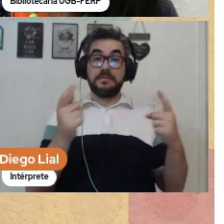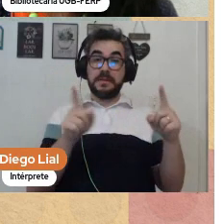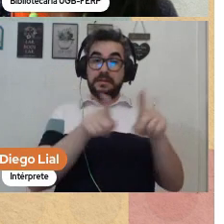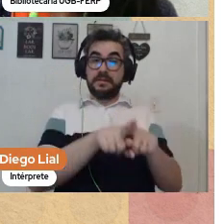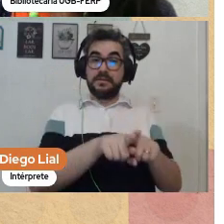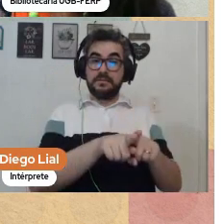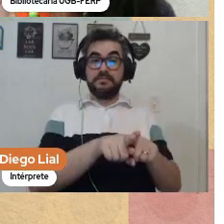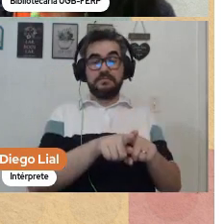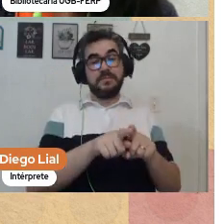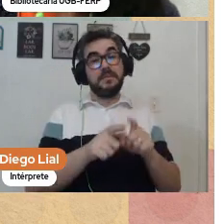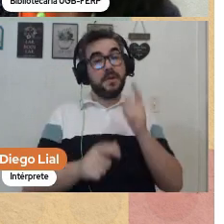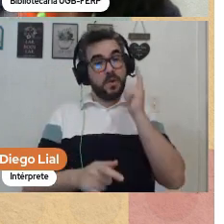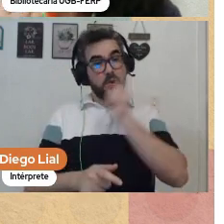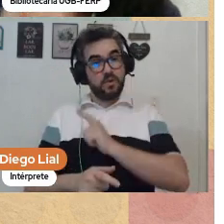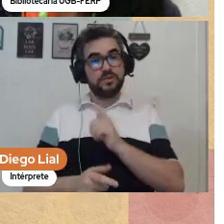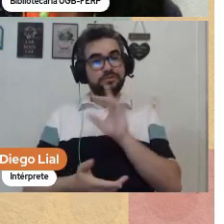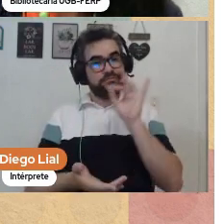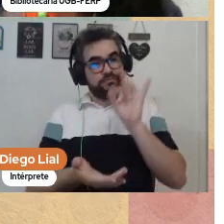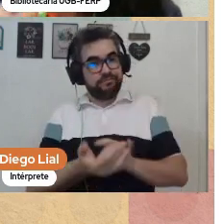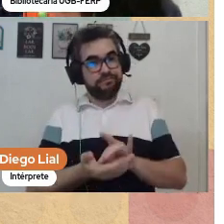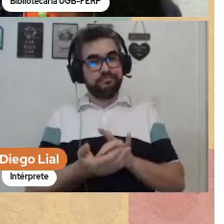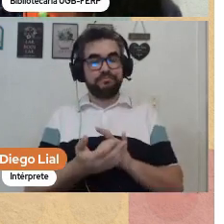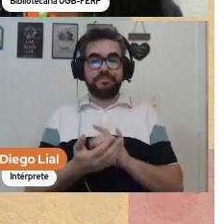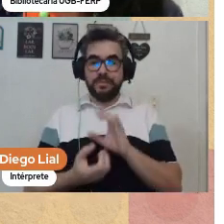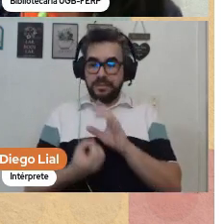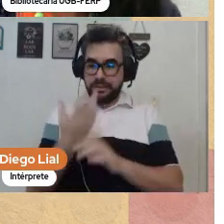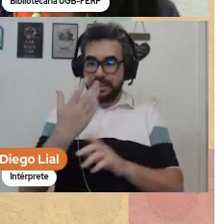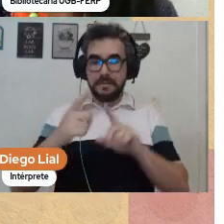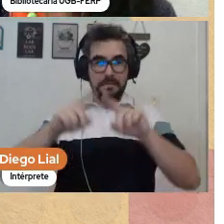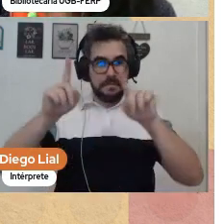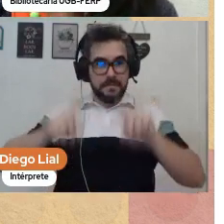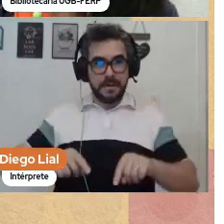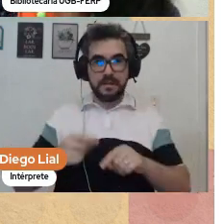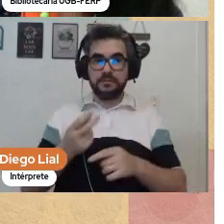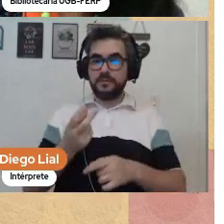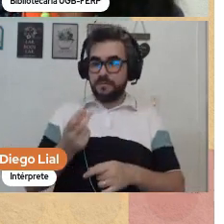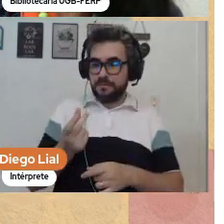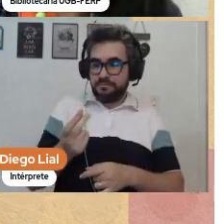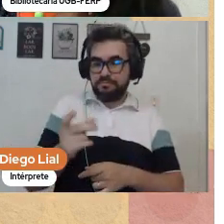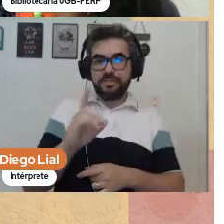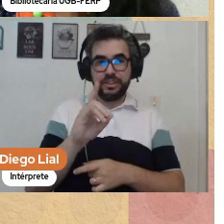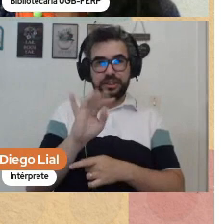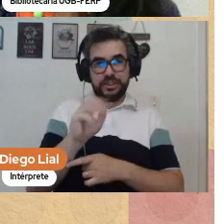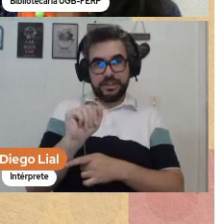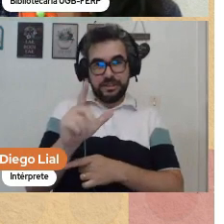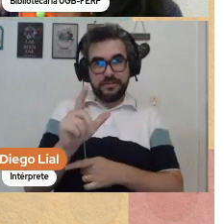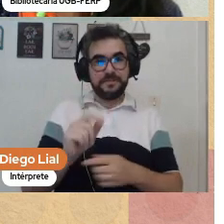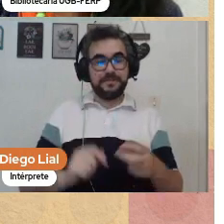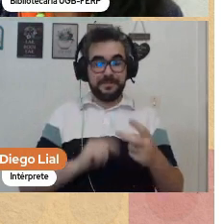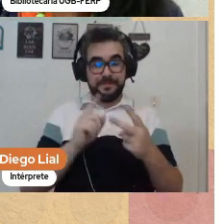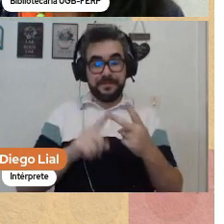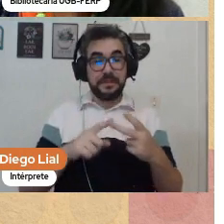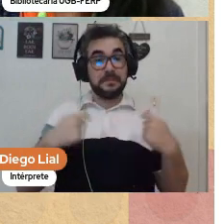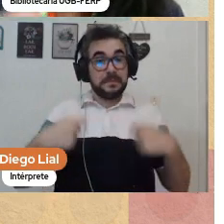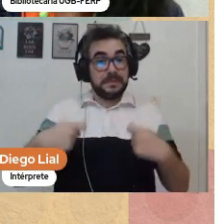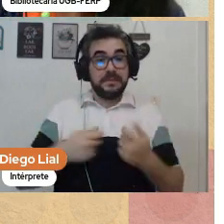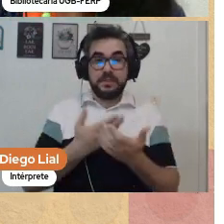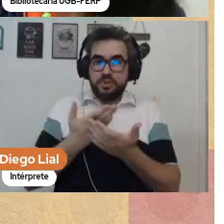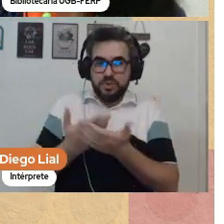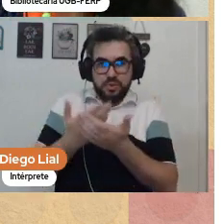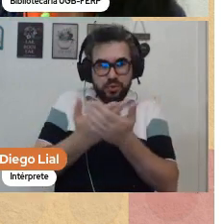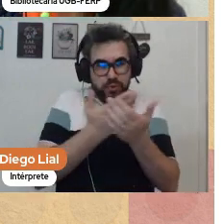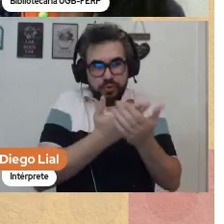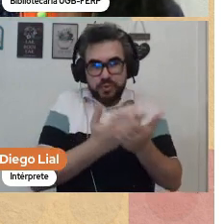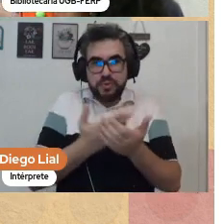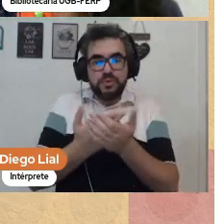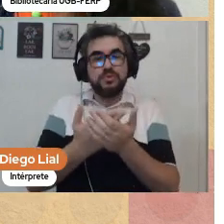de preservação digital e suas práticas, suas estratégias, seus critérios. Os estudos, né? Então, é importante que as instituições tenham um grupo